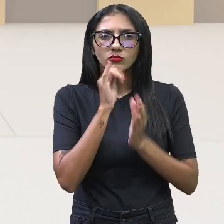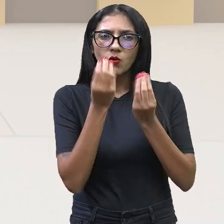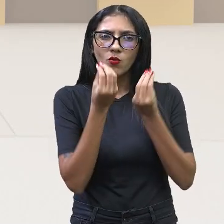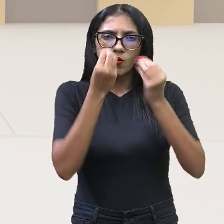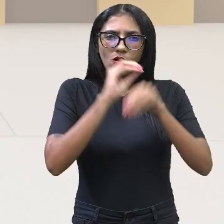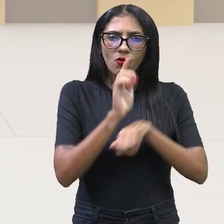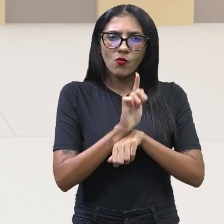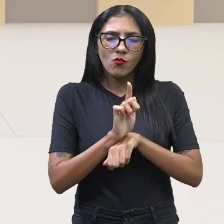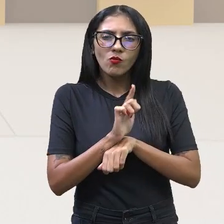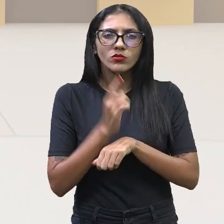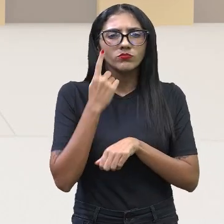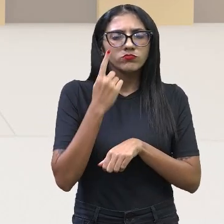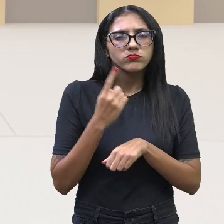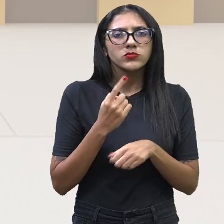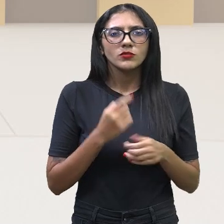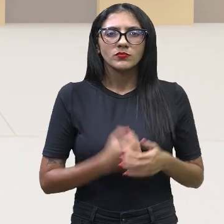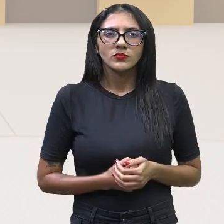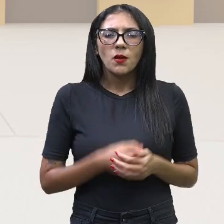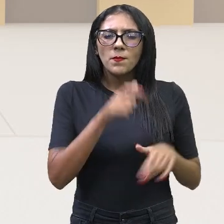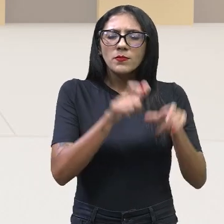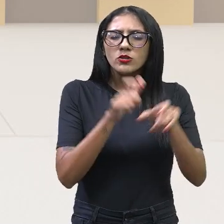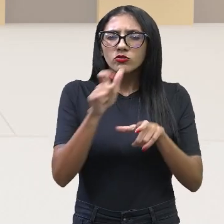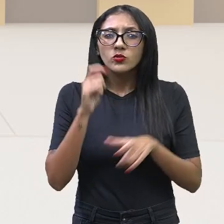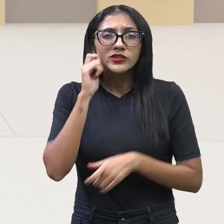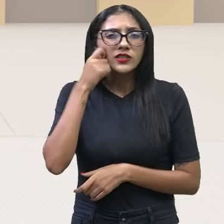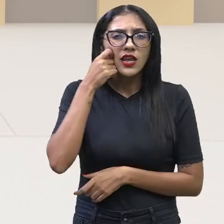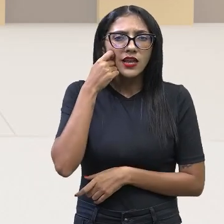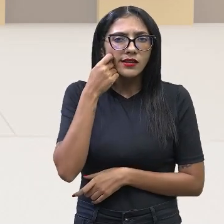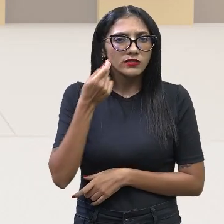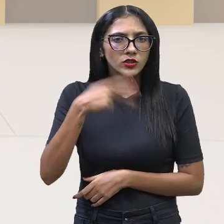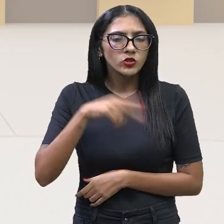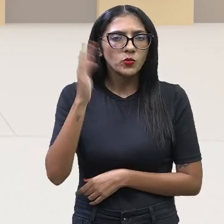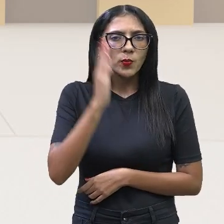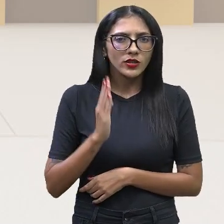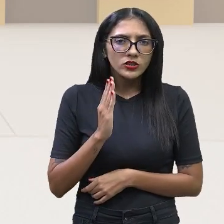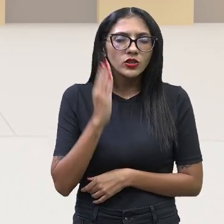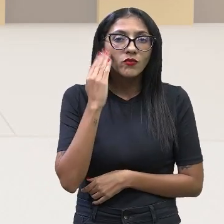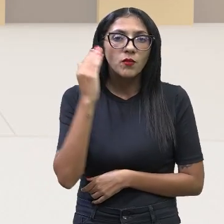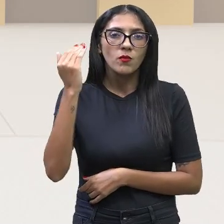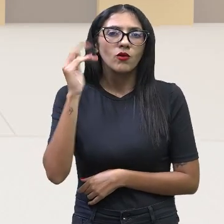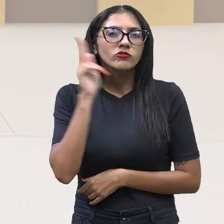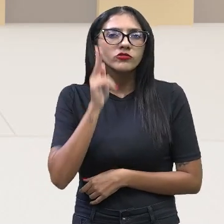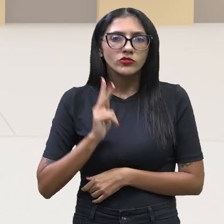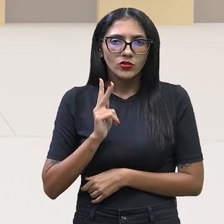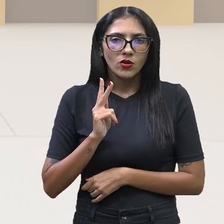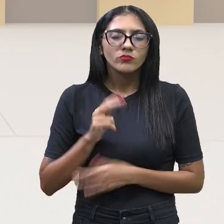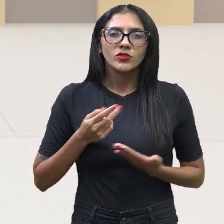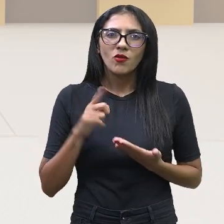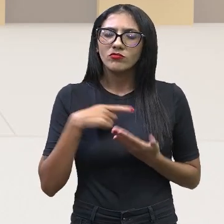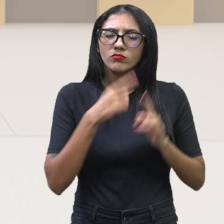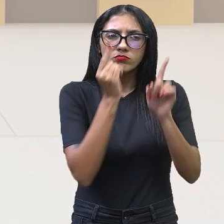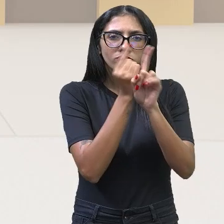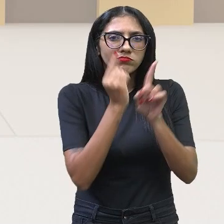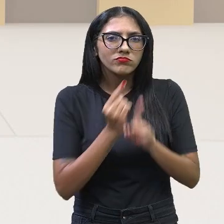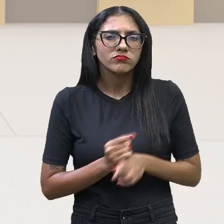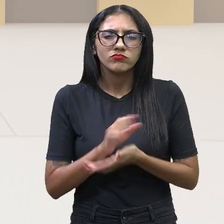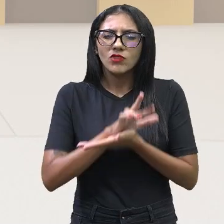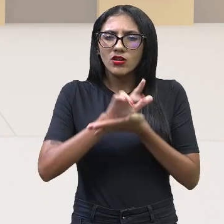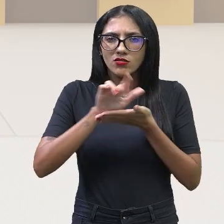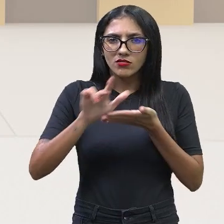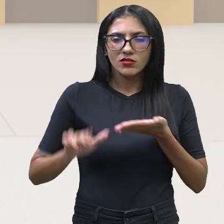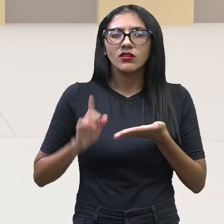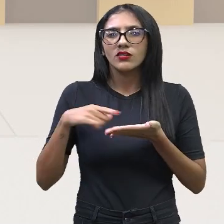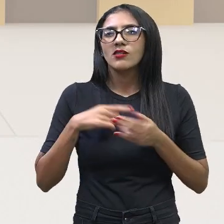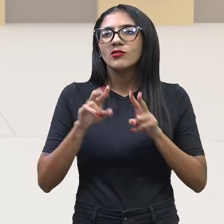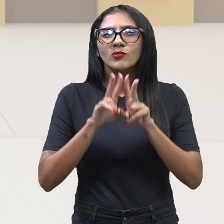né, personalidades negras no Brasil, um exemplo. E, a partir daí, olha, você vai descobrindo um universo sobre